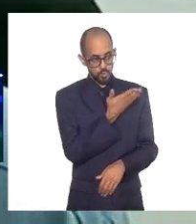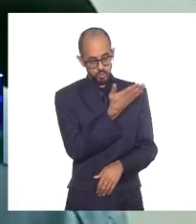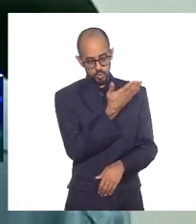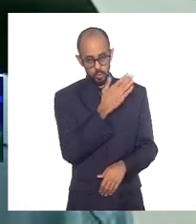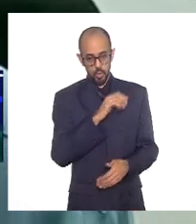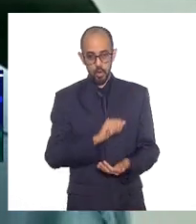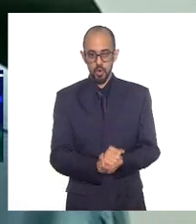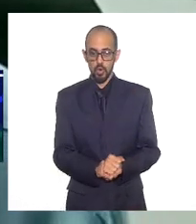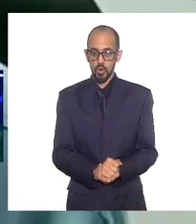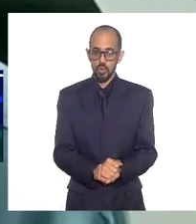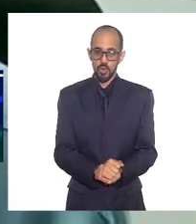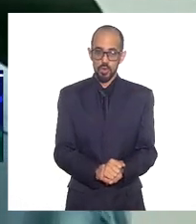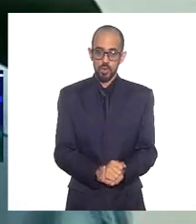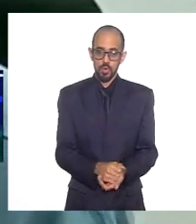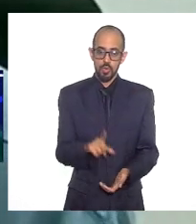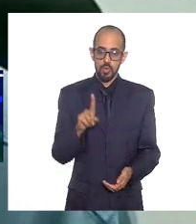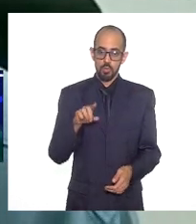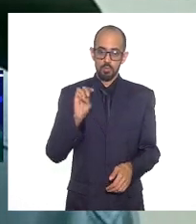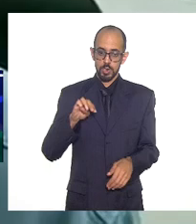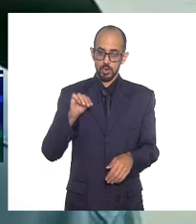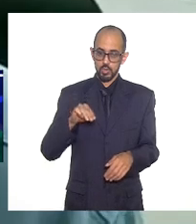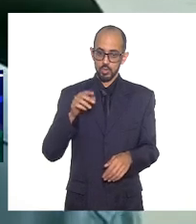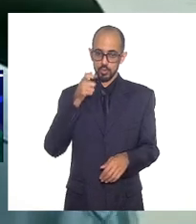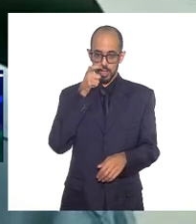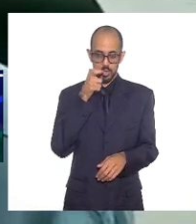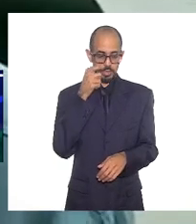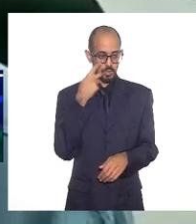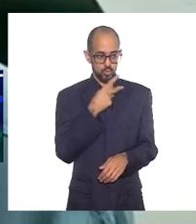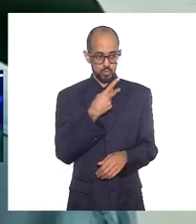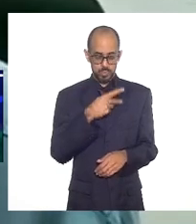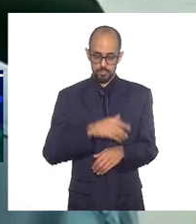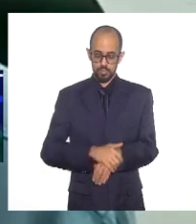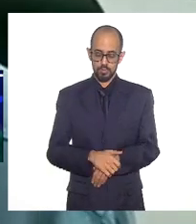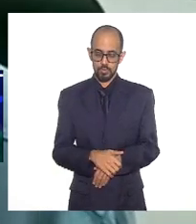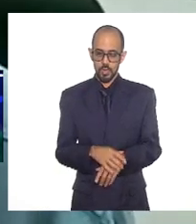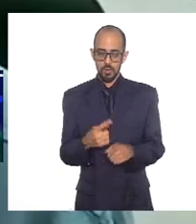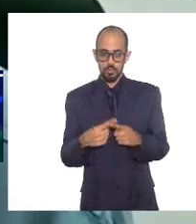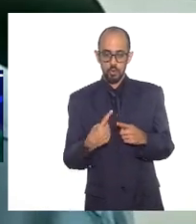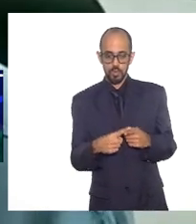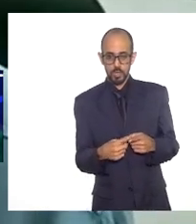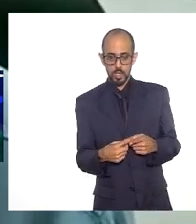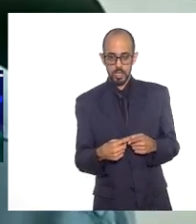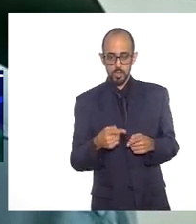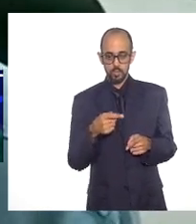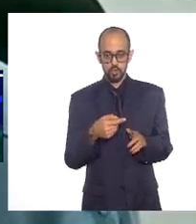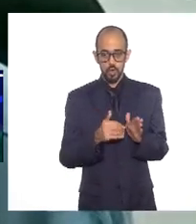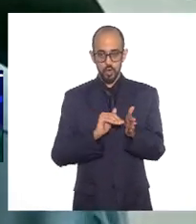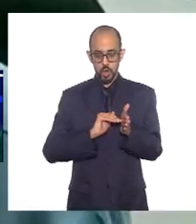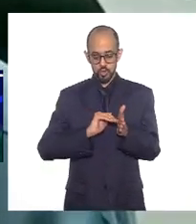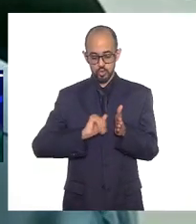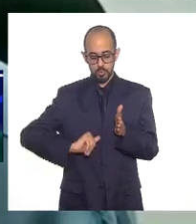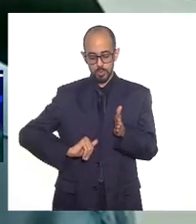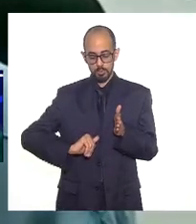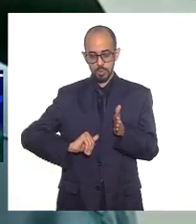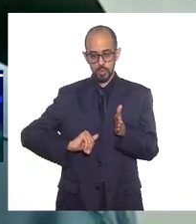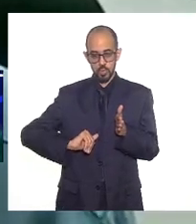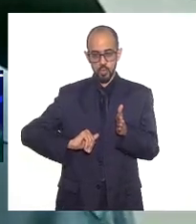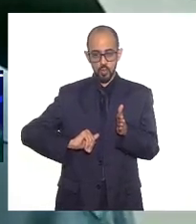Excelência um minuto de sua atenção, porque o senhor suprimiu